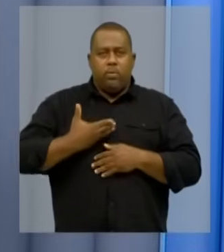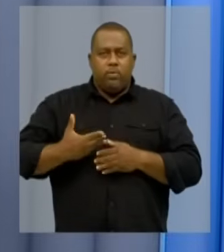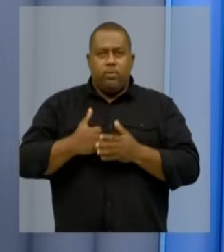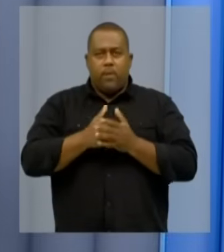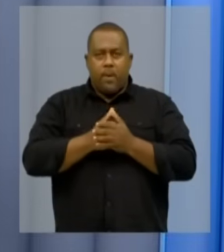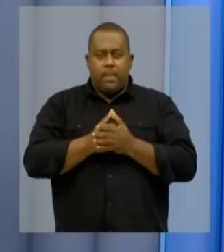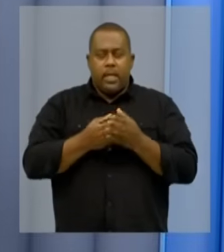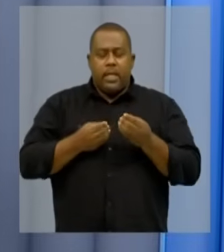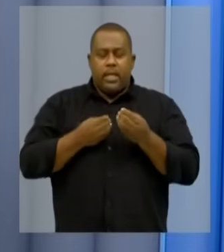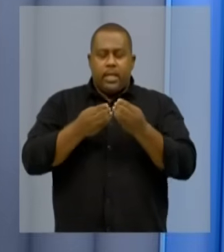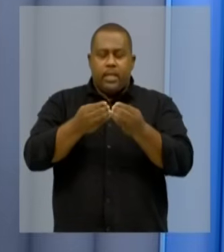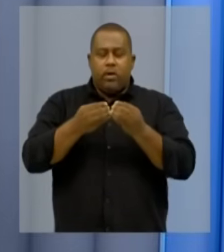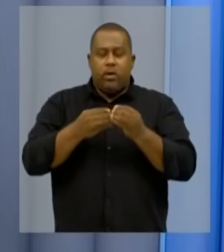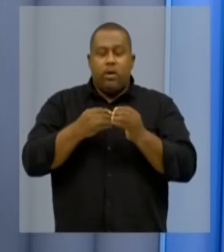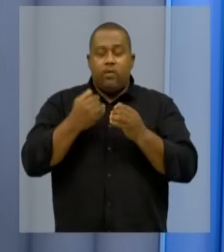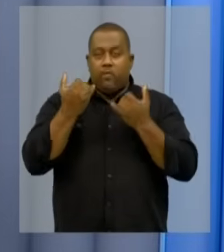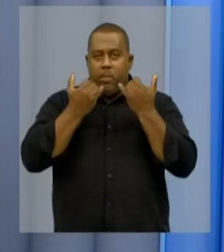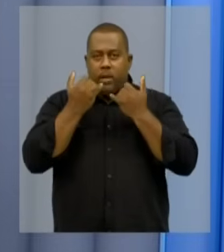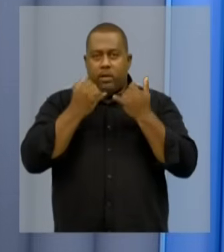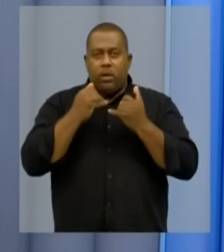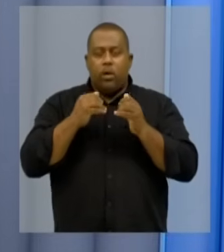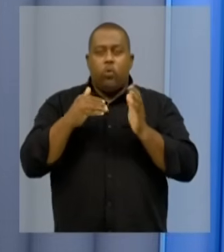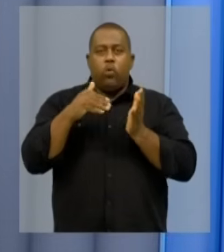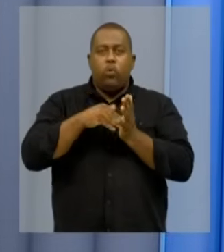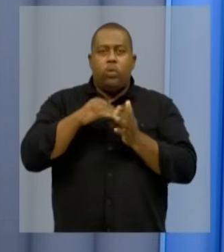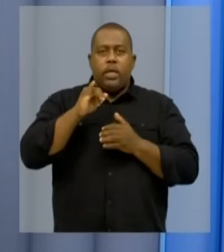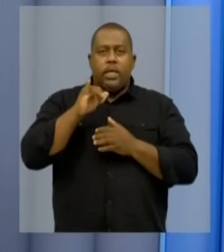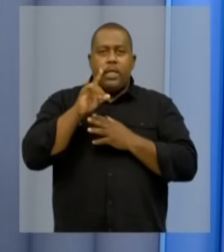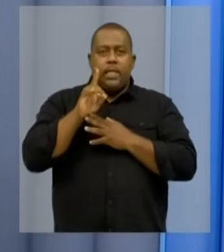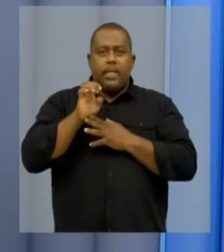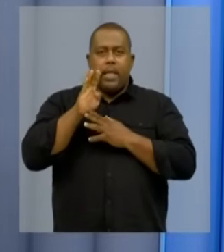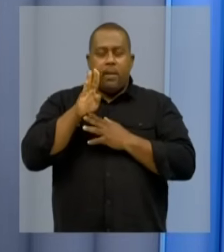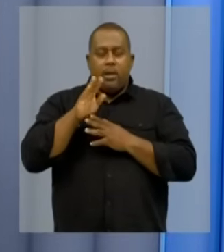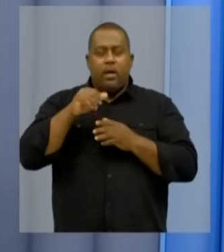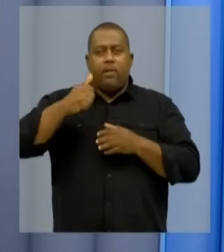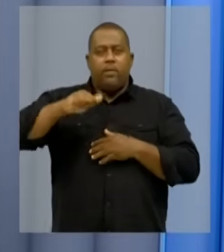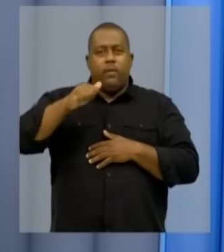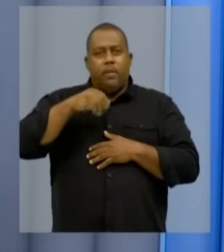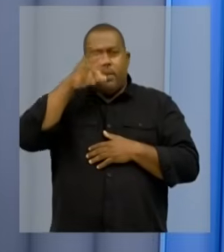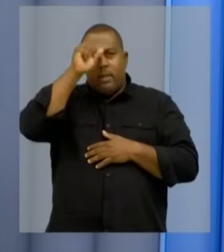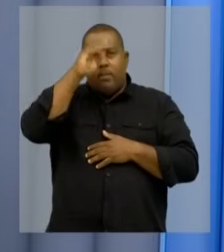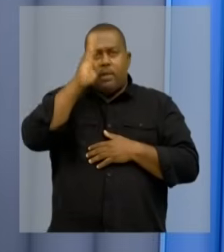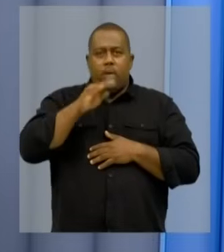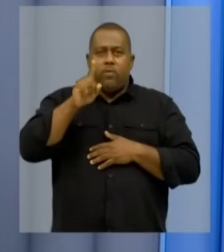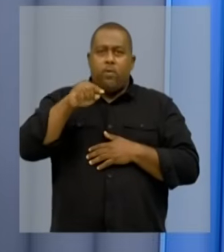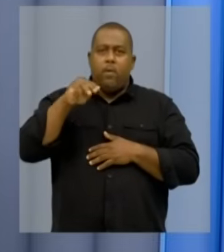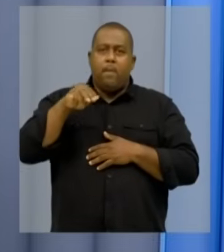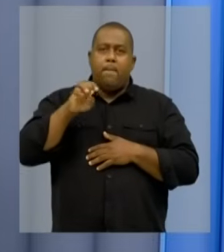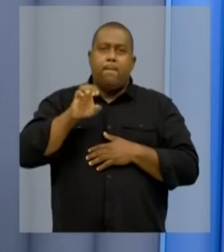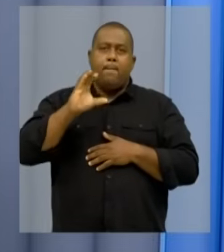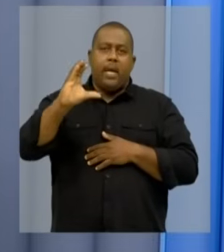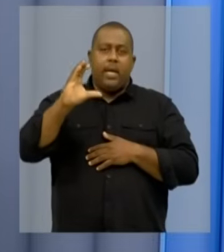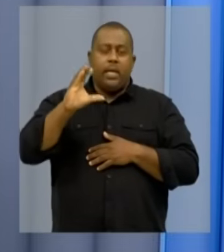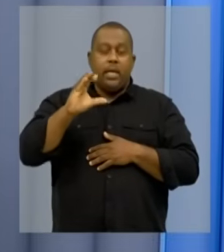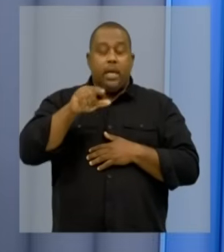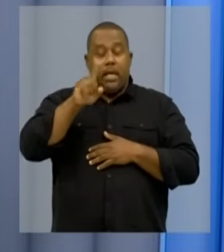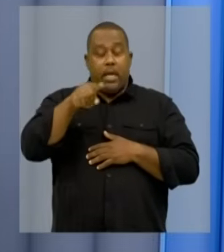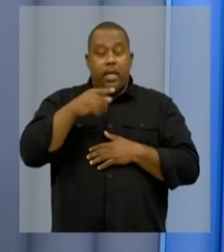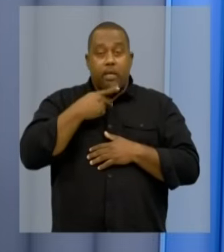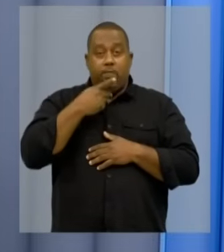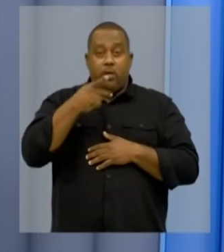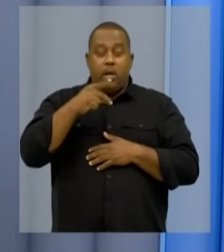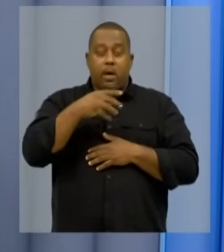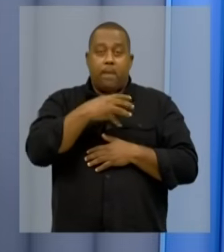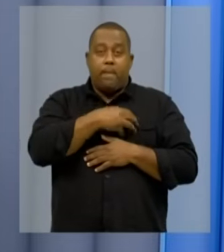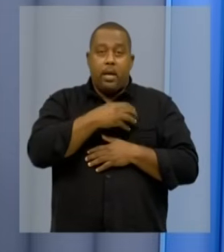dados do último IDEB, da avaliação da aprendizagem no Brasil, foi o MEC. Foi o MEC que disse que a Bahia,